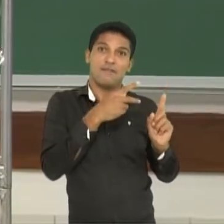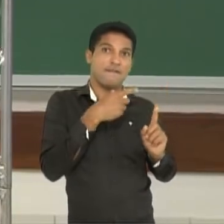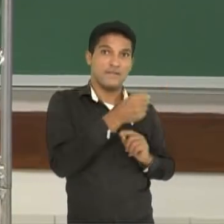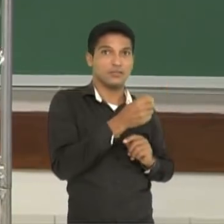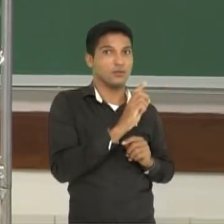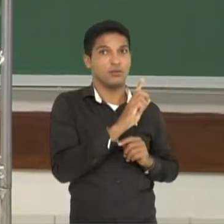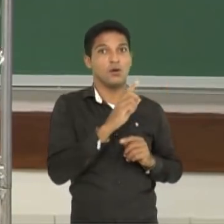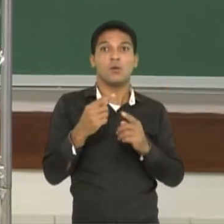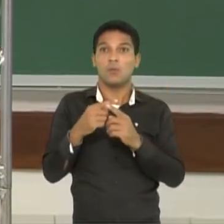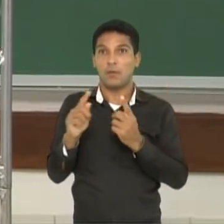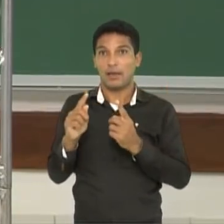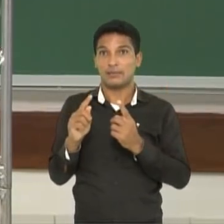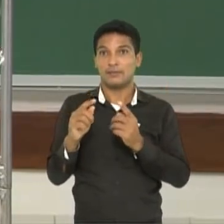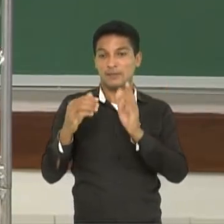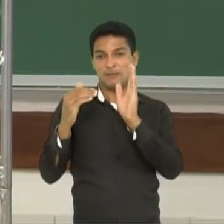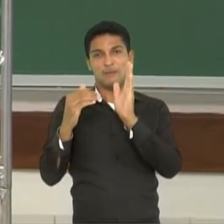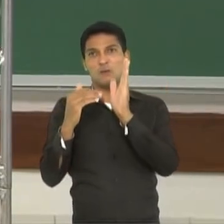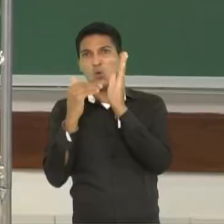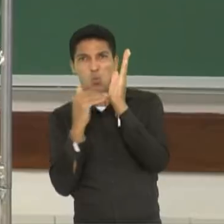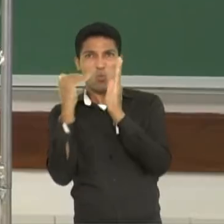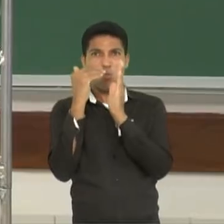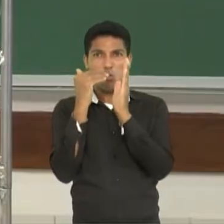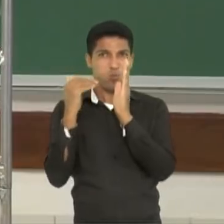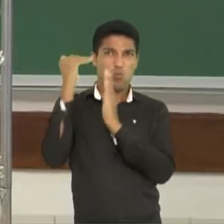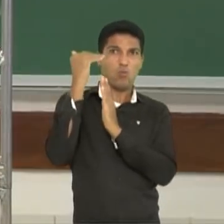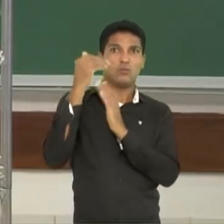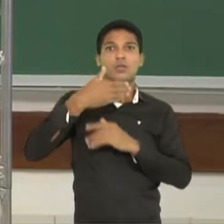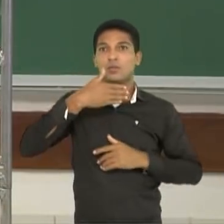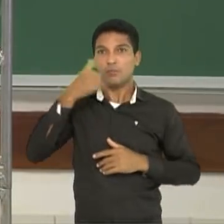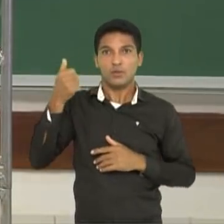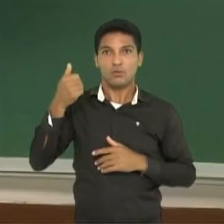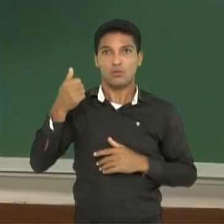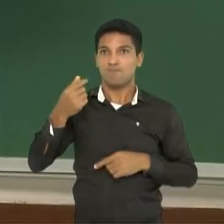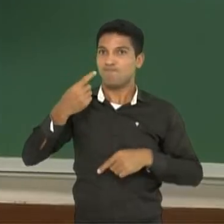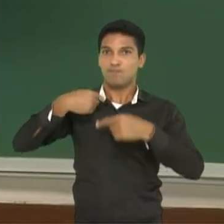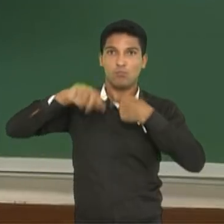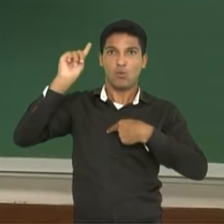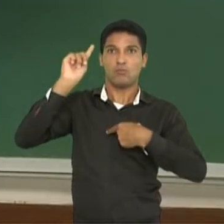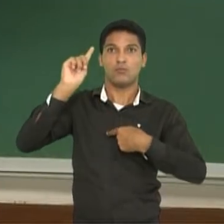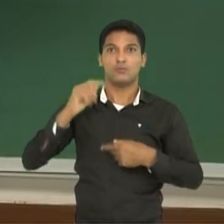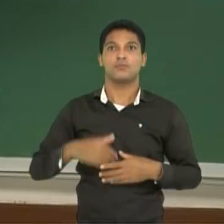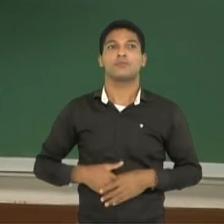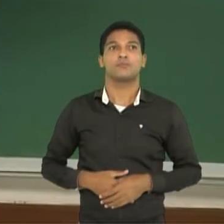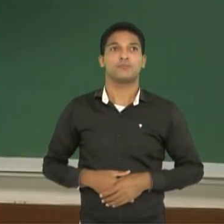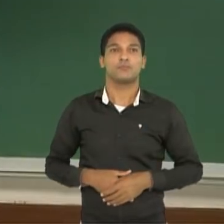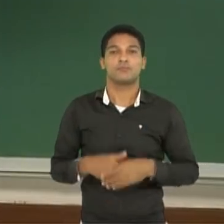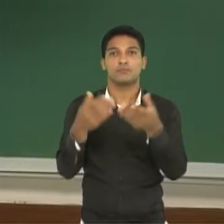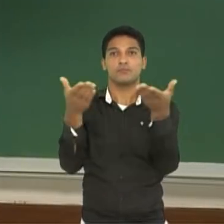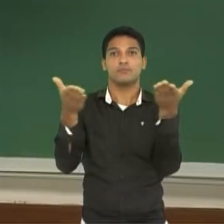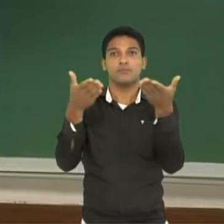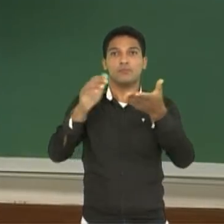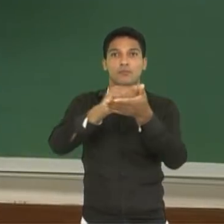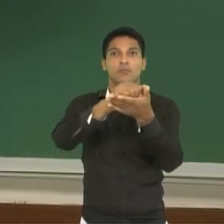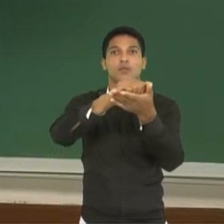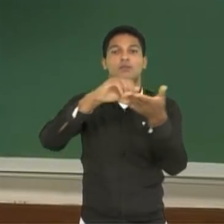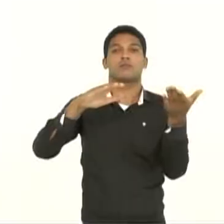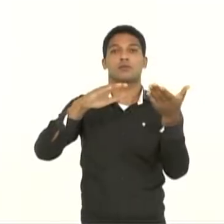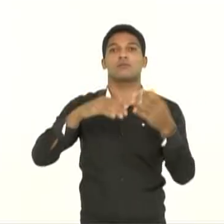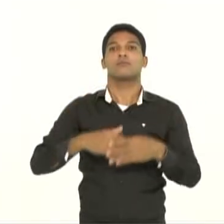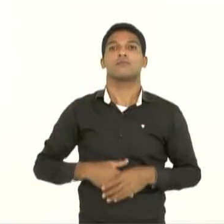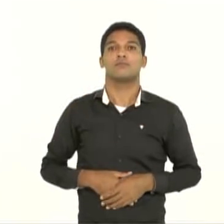o principal objetivo dele ali é tentar melhorar a sua marca individual, como tentar estabelecer uma